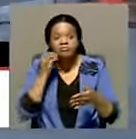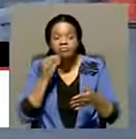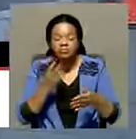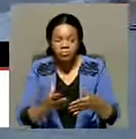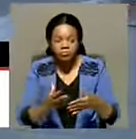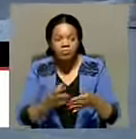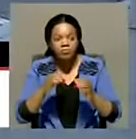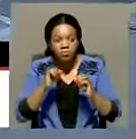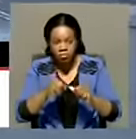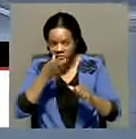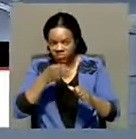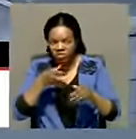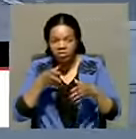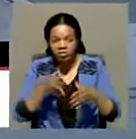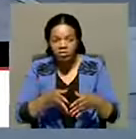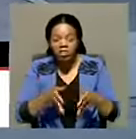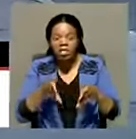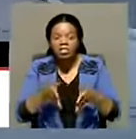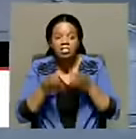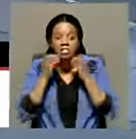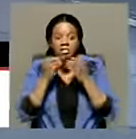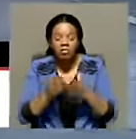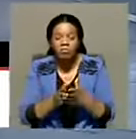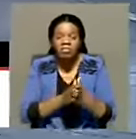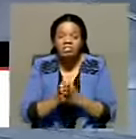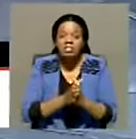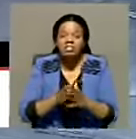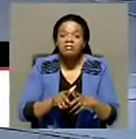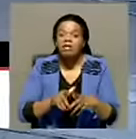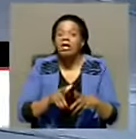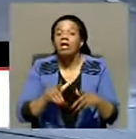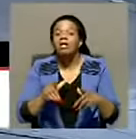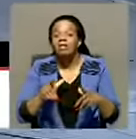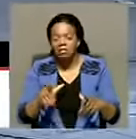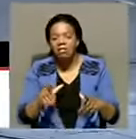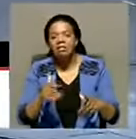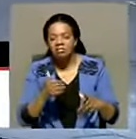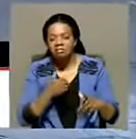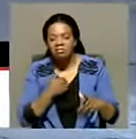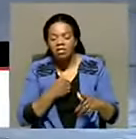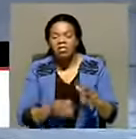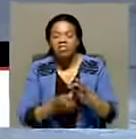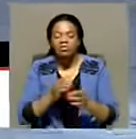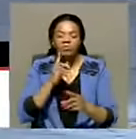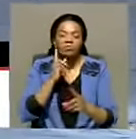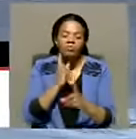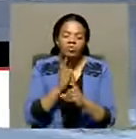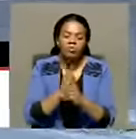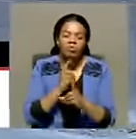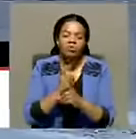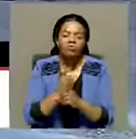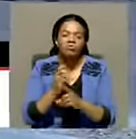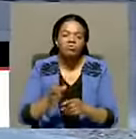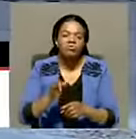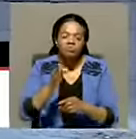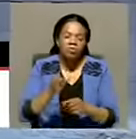que podemos dizer é que reina uma grande expectativa sobre os resultados deste encontro entre Joe